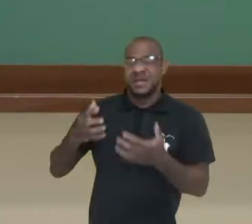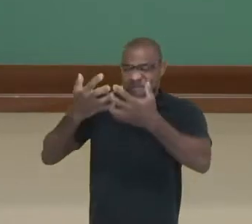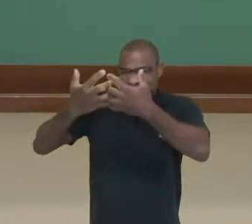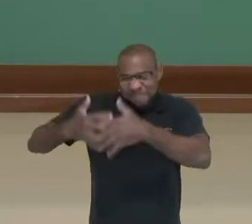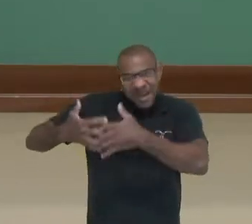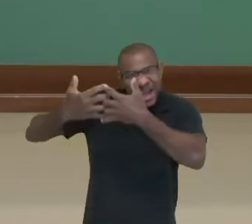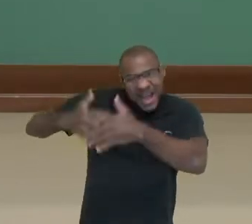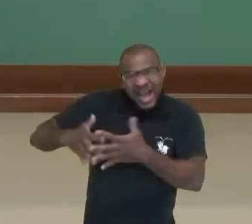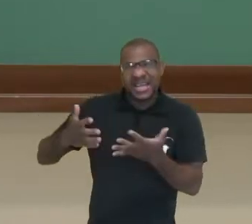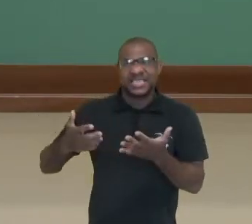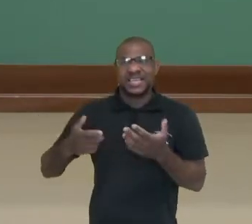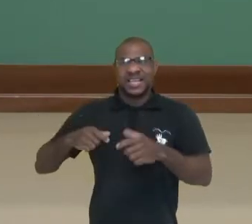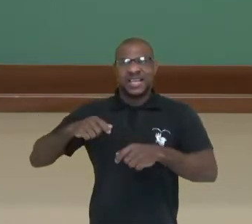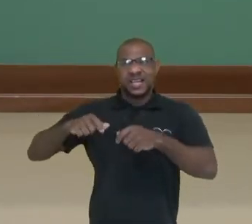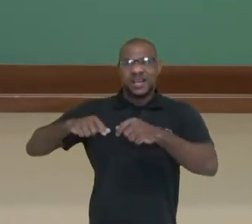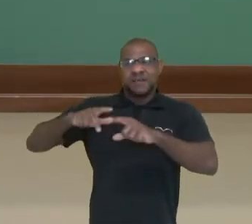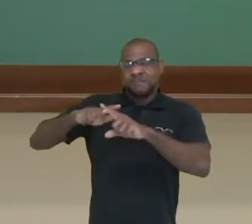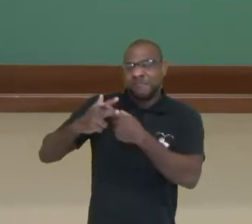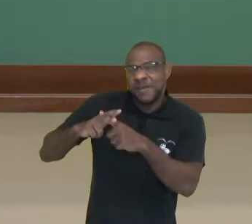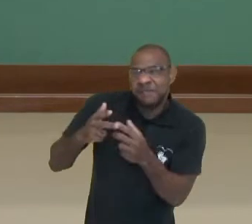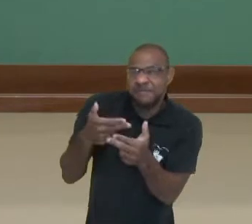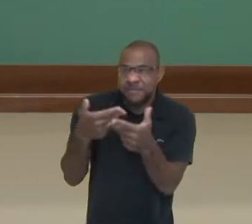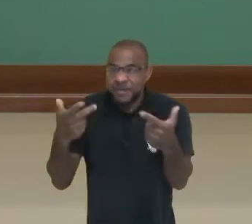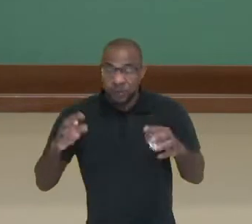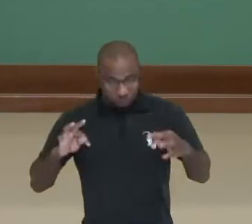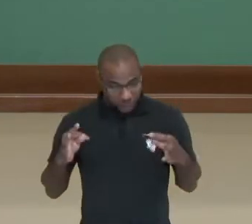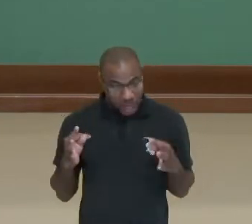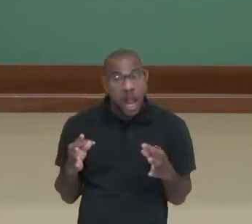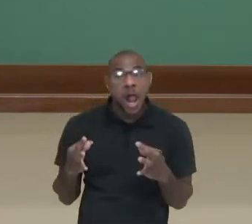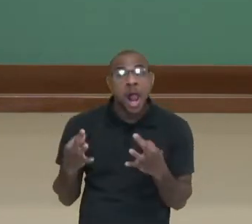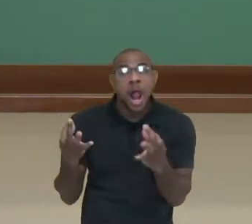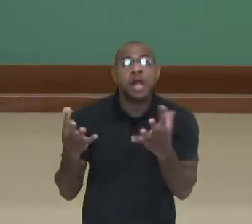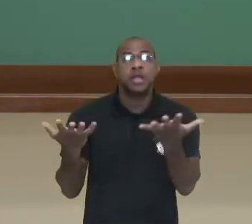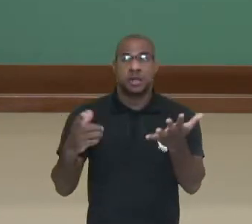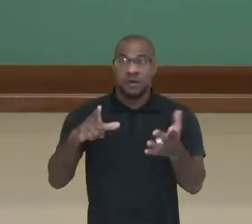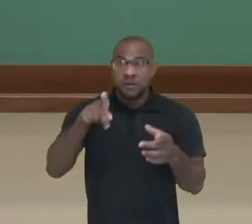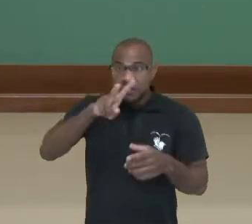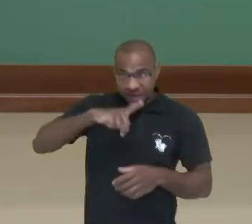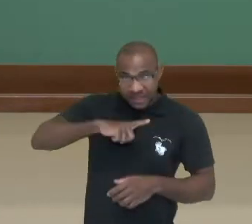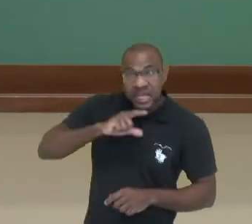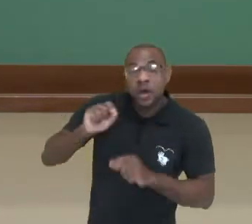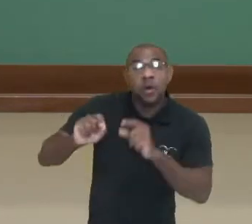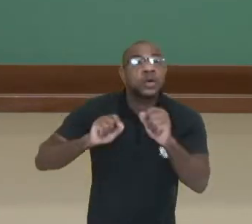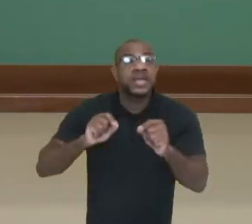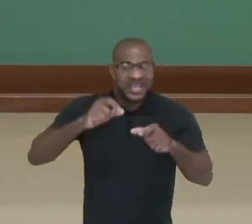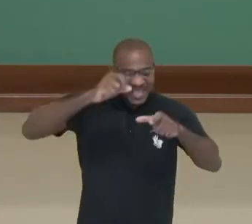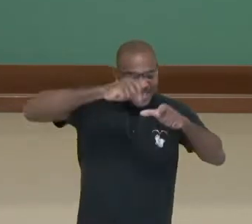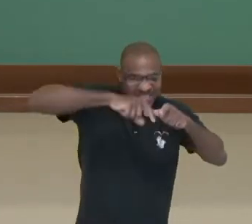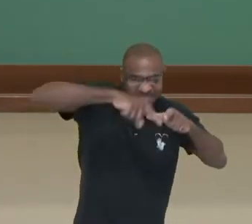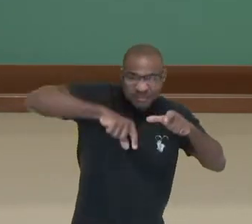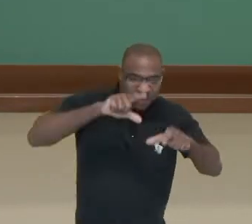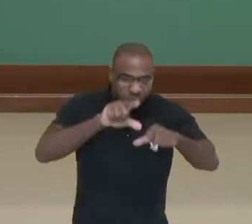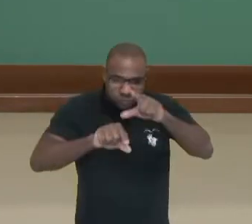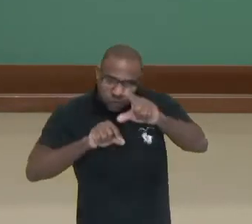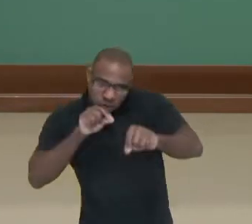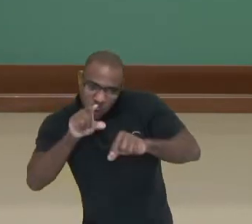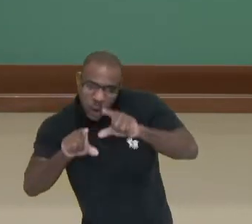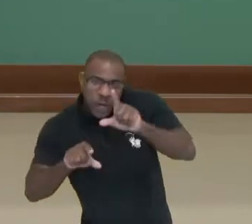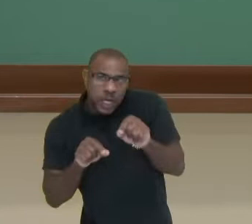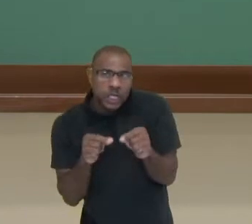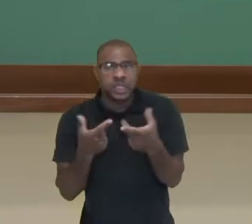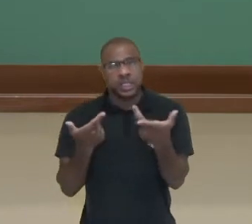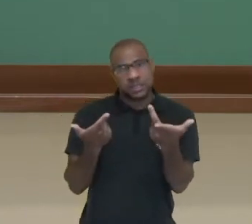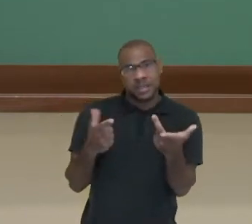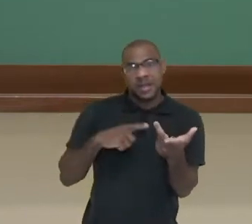máquinas, equipamentos com grandes tecnologias, você vai ter ali sementes selecionadas para